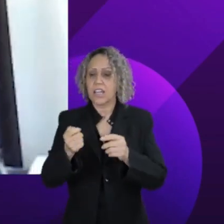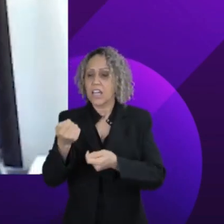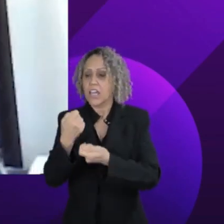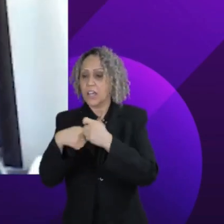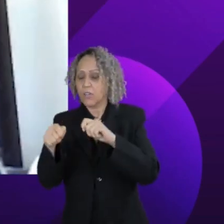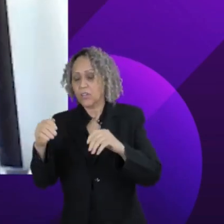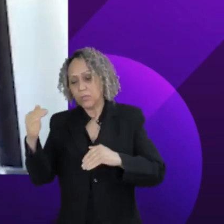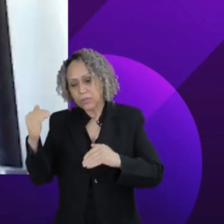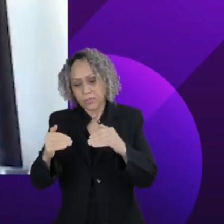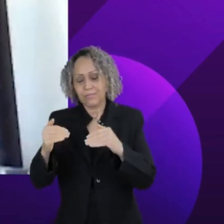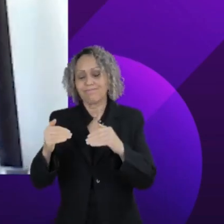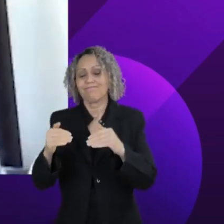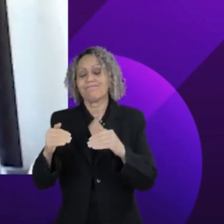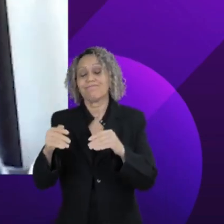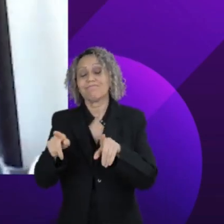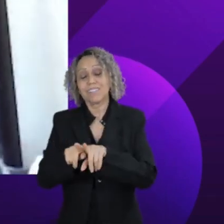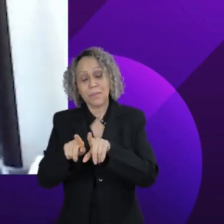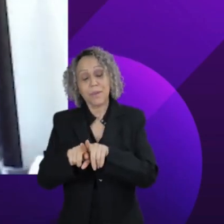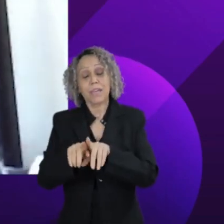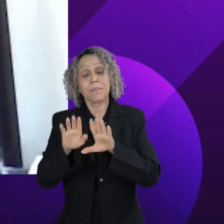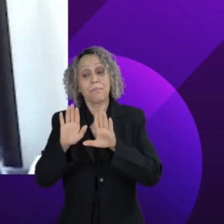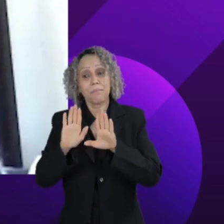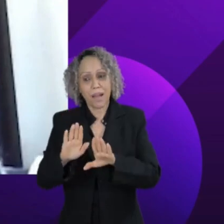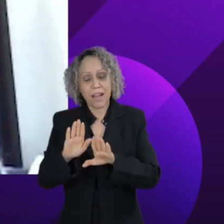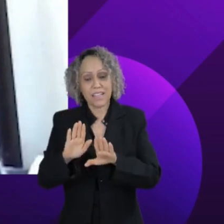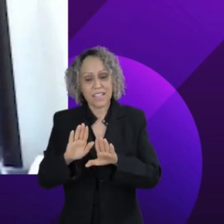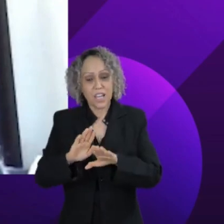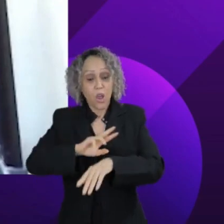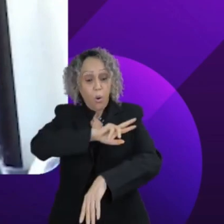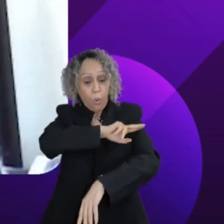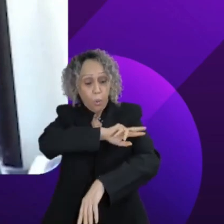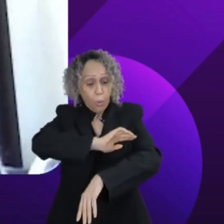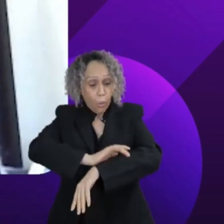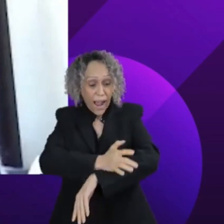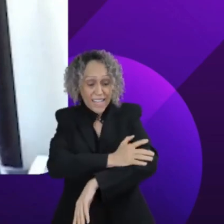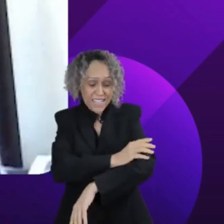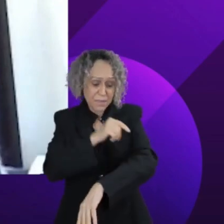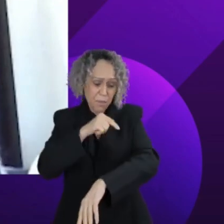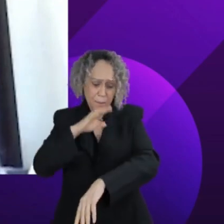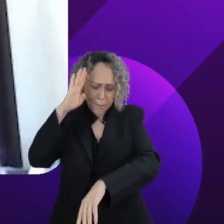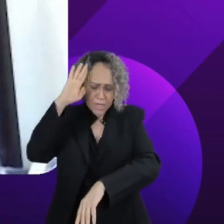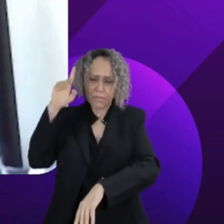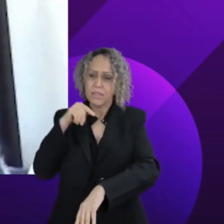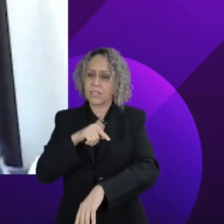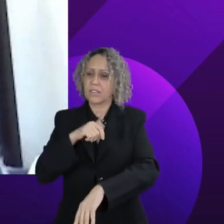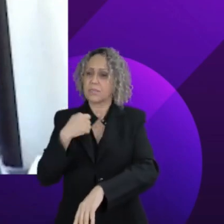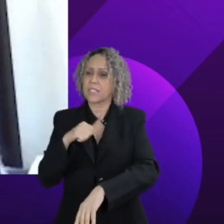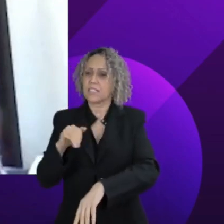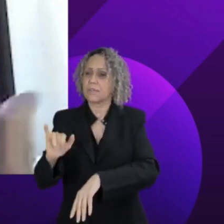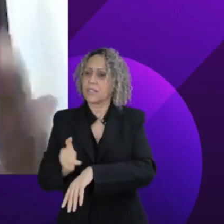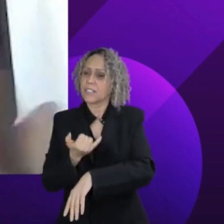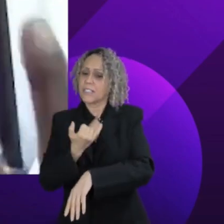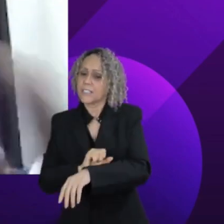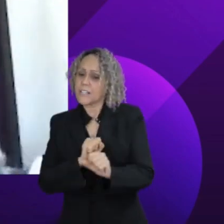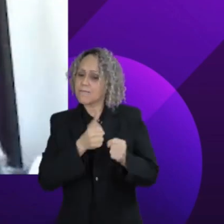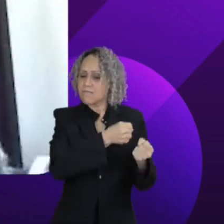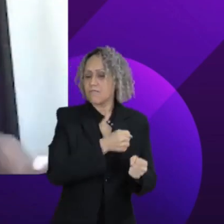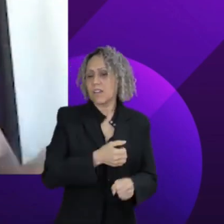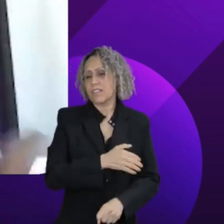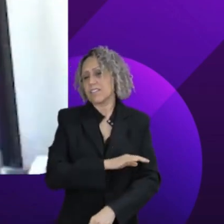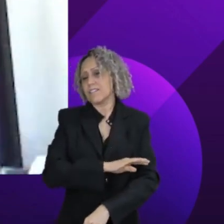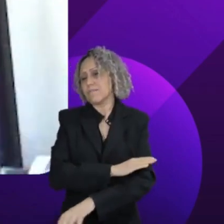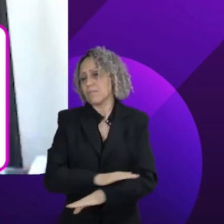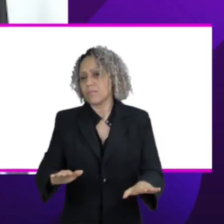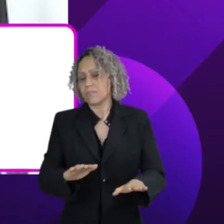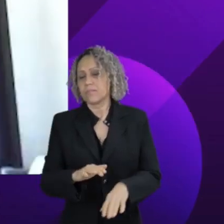específico. E existem muitas soluções políticas que a gente precisa criar